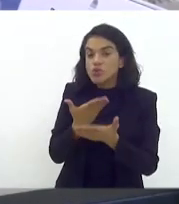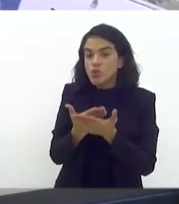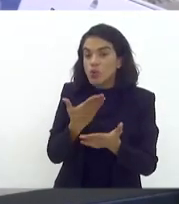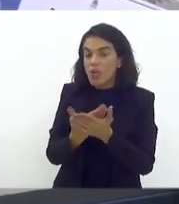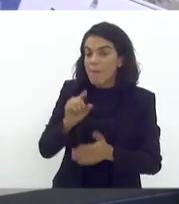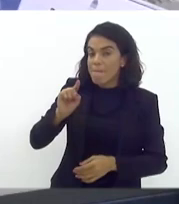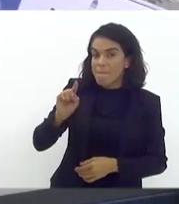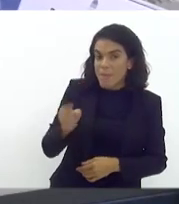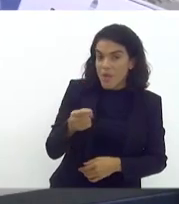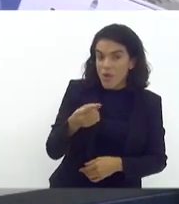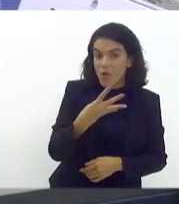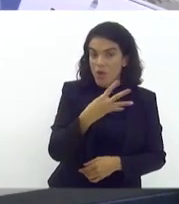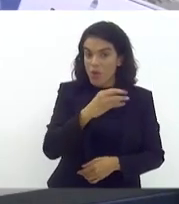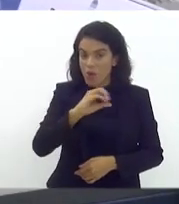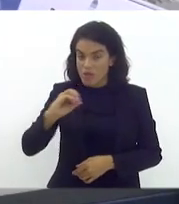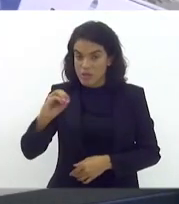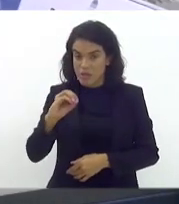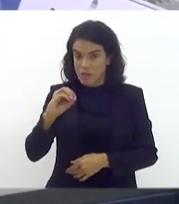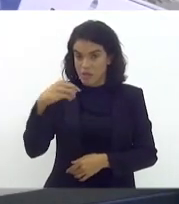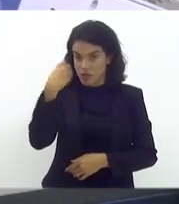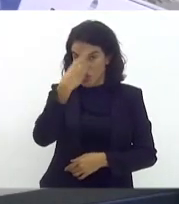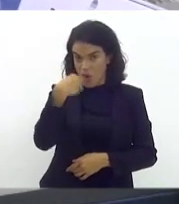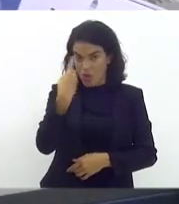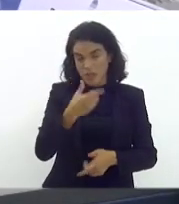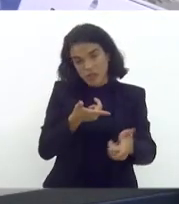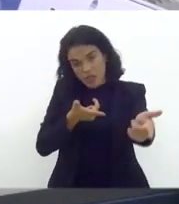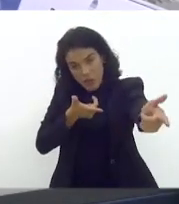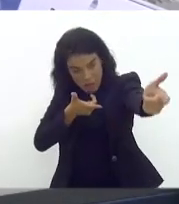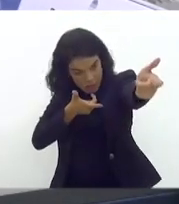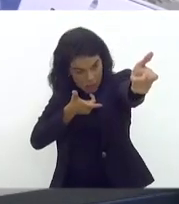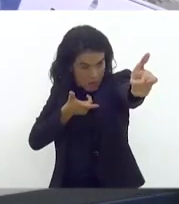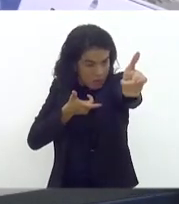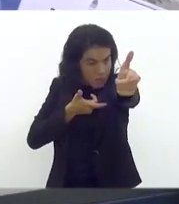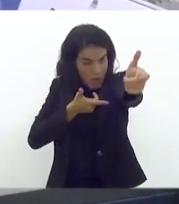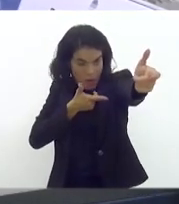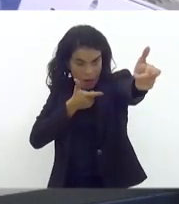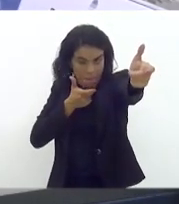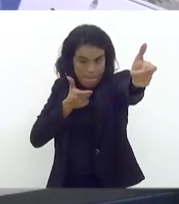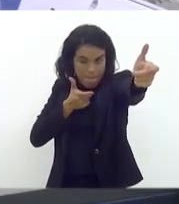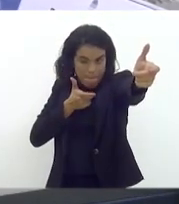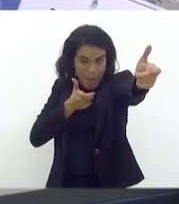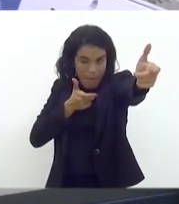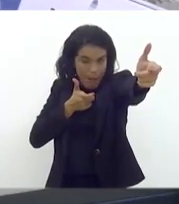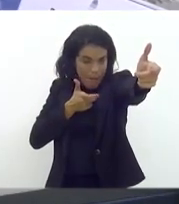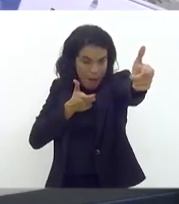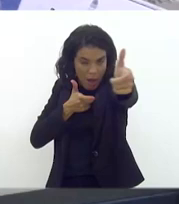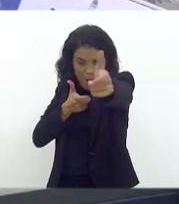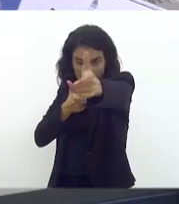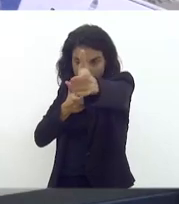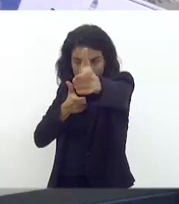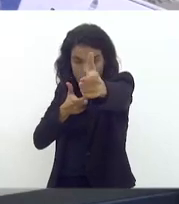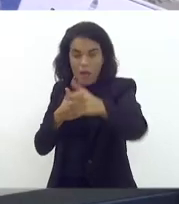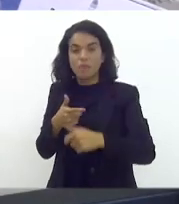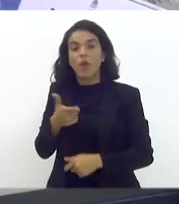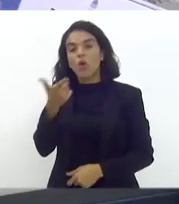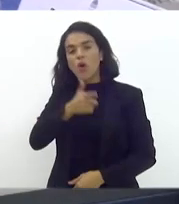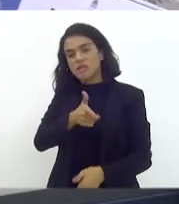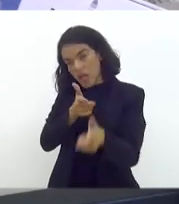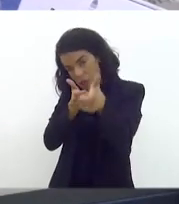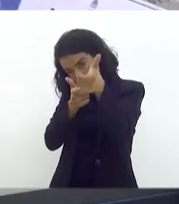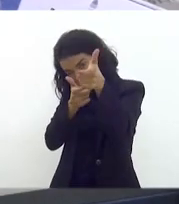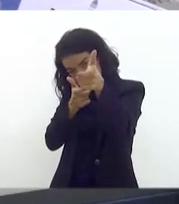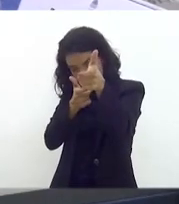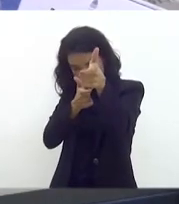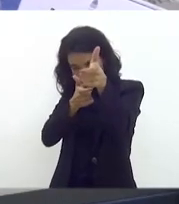1.400 horas aula são quase dois doutorados e São pessoas que conseguem fazer um disparo